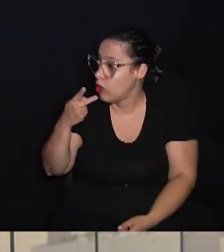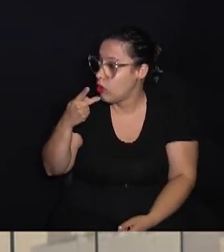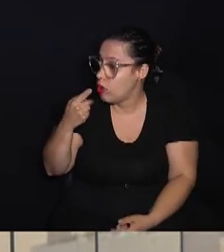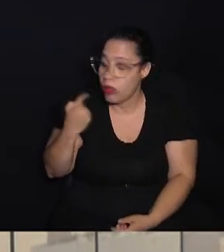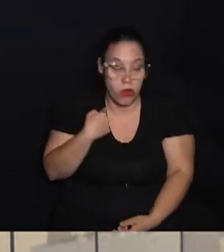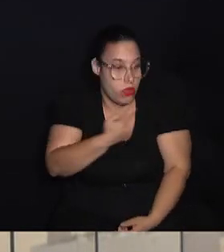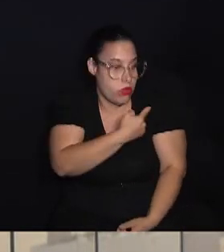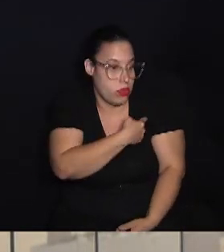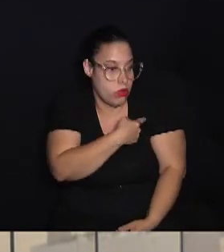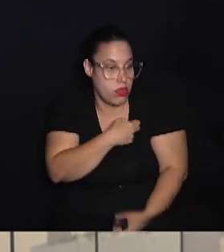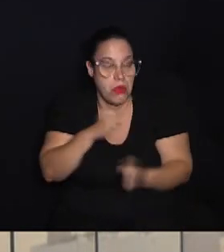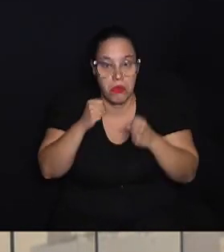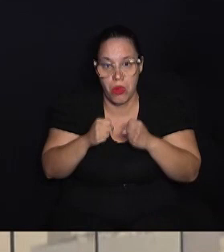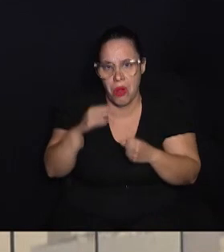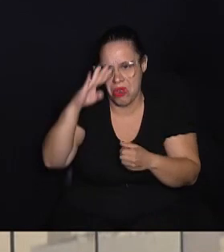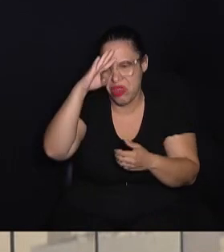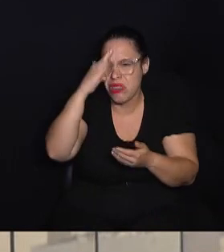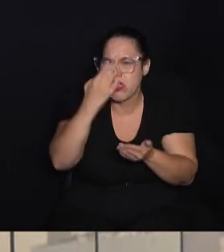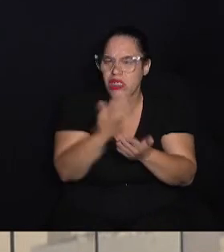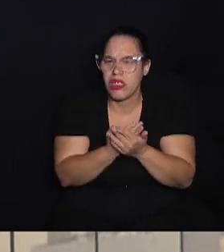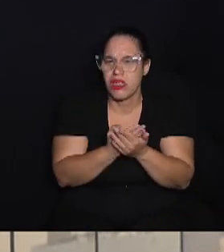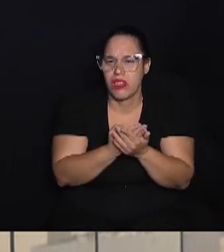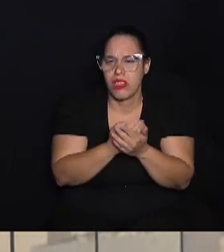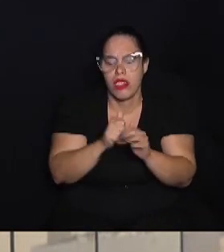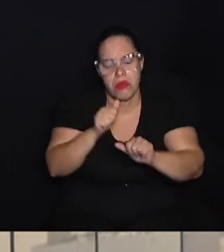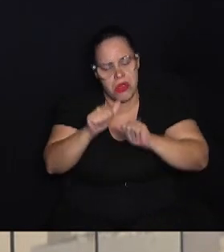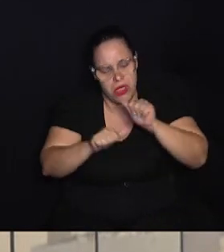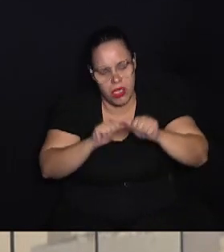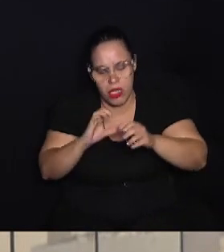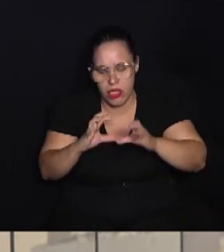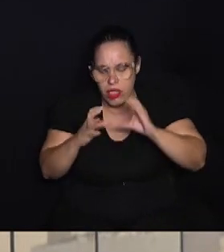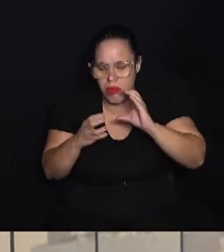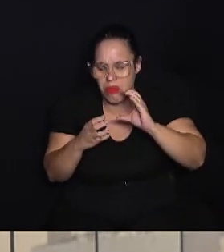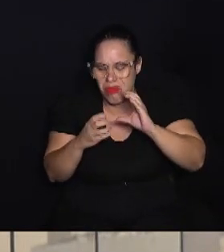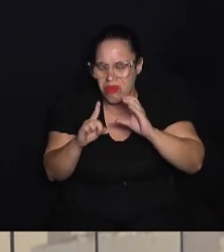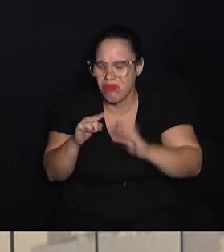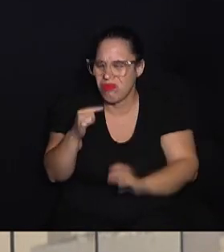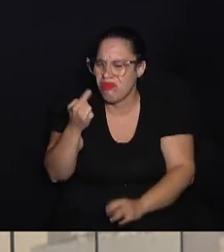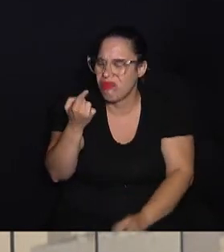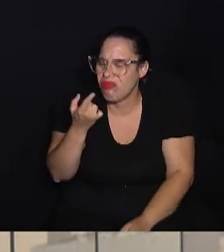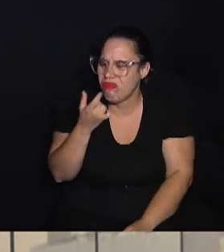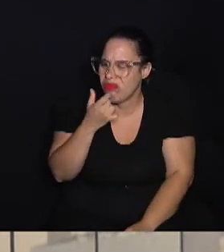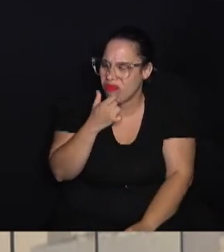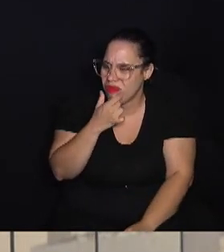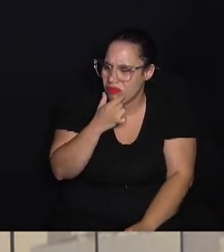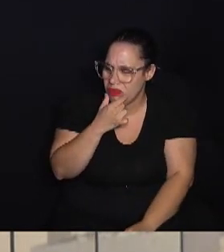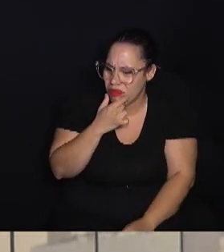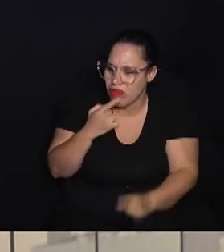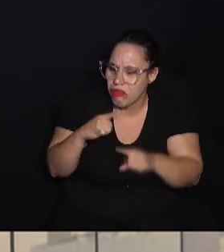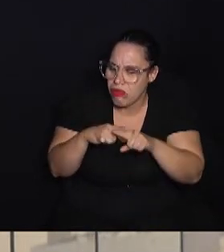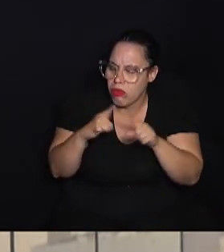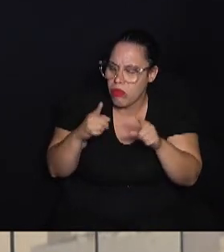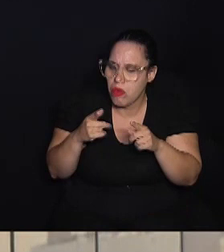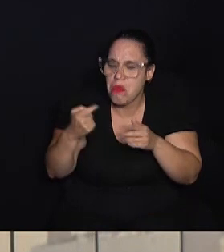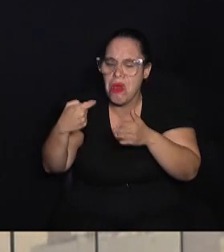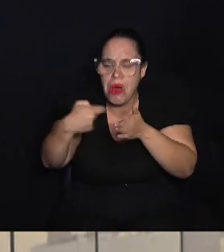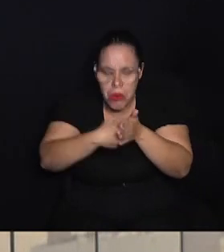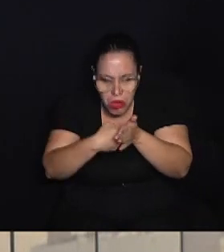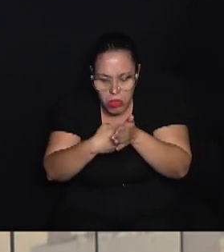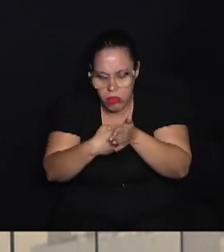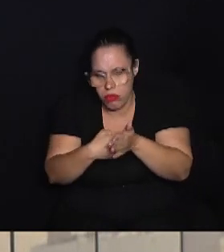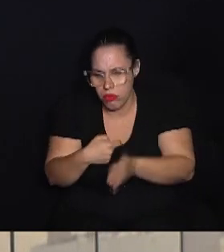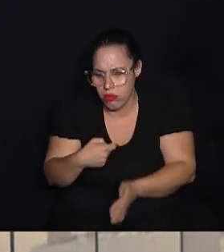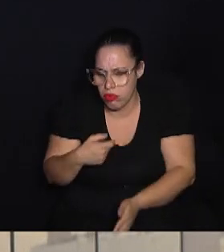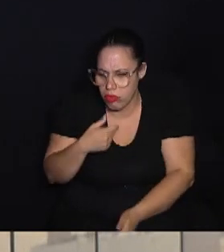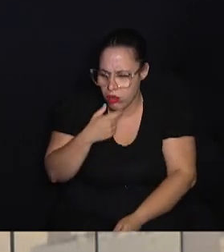gente até pode acreditar um pouquinho, às vezes, nas mudanças climáticas, etc. e tal, mas quando alguém pergunta, mas o que